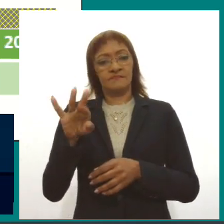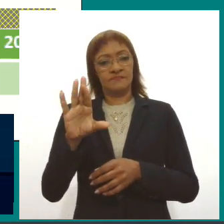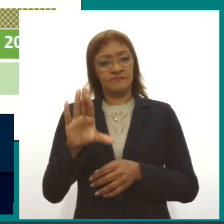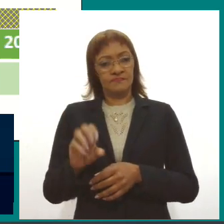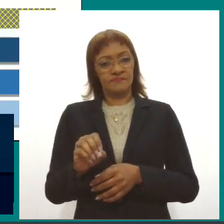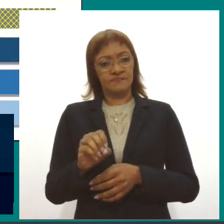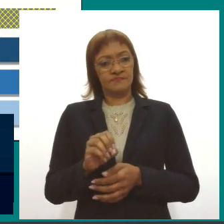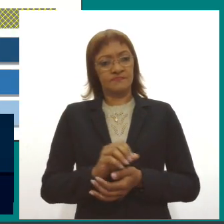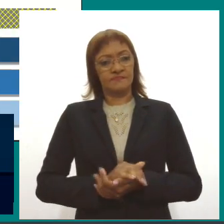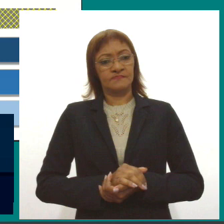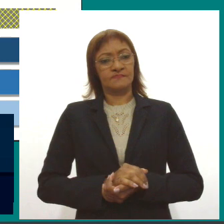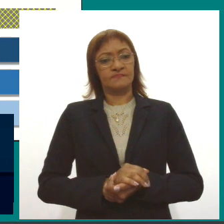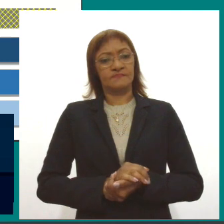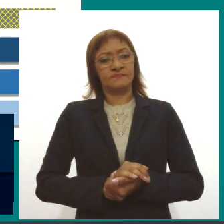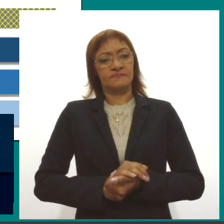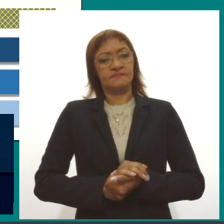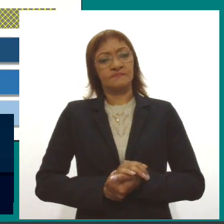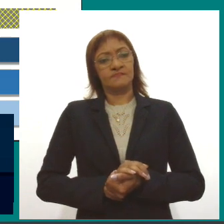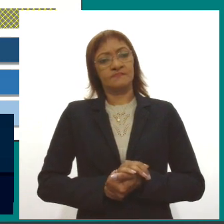Pode passar?